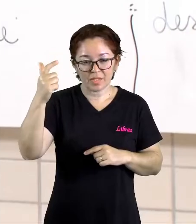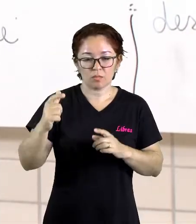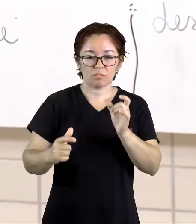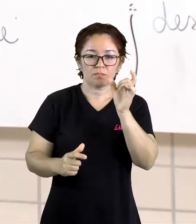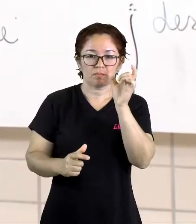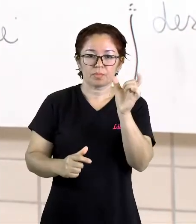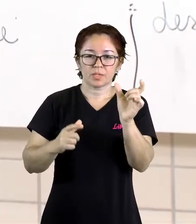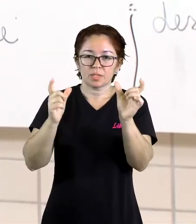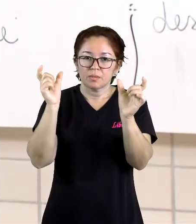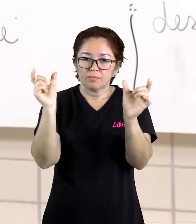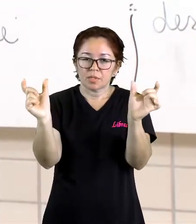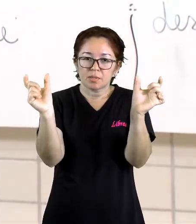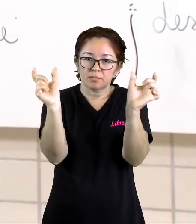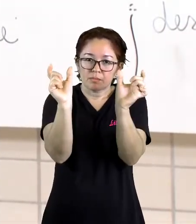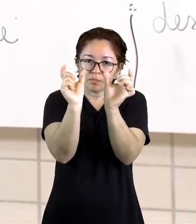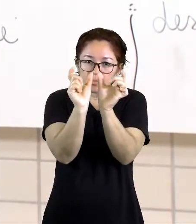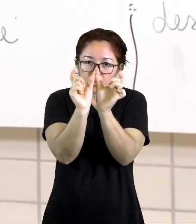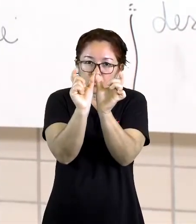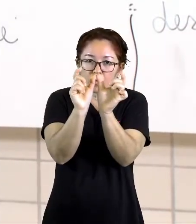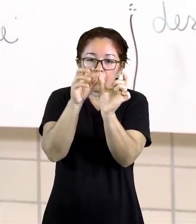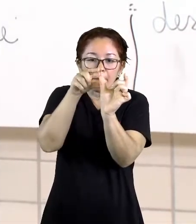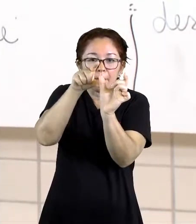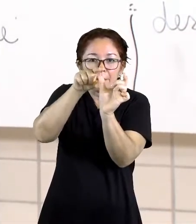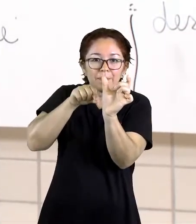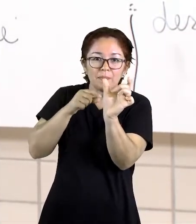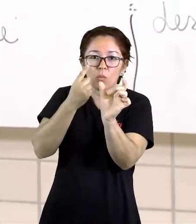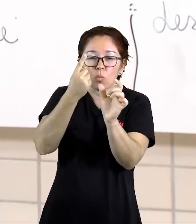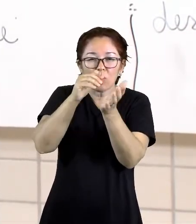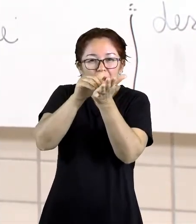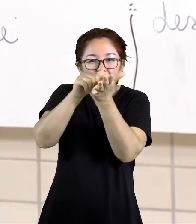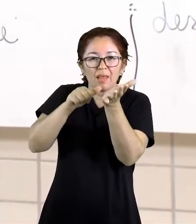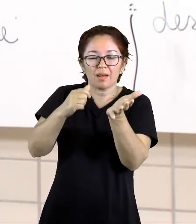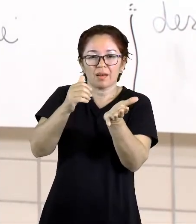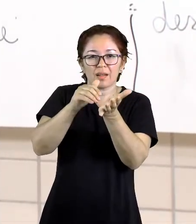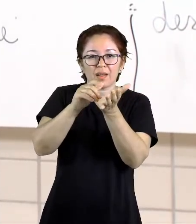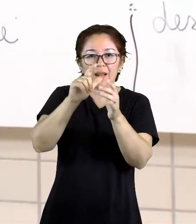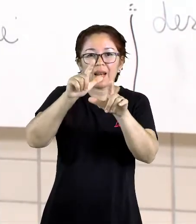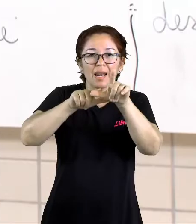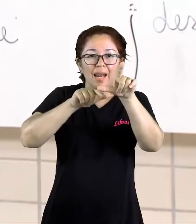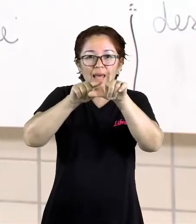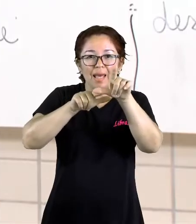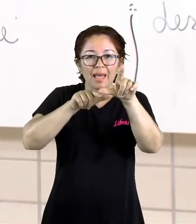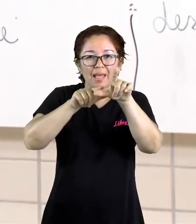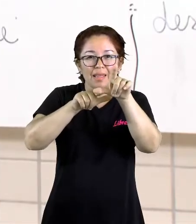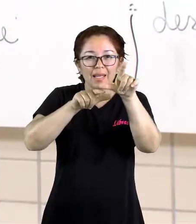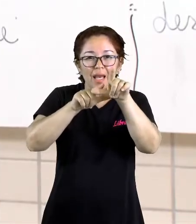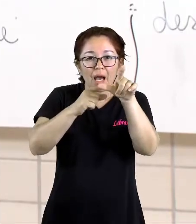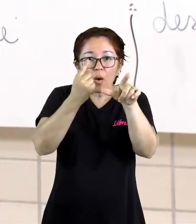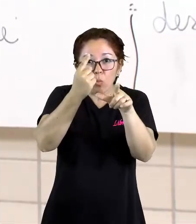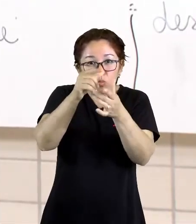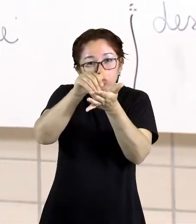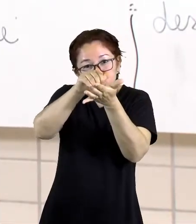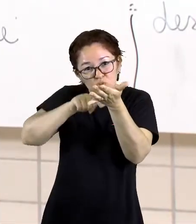ocorre a contração, há a perda de som. Quando é por combinação, não há perda de som.